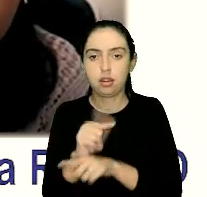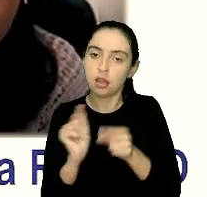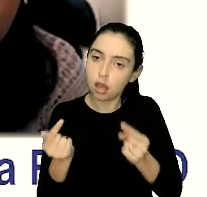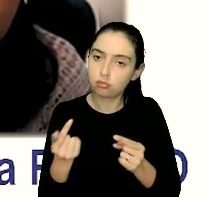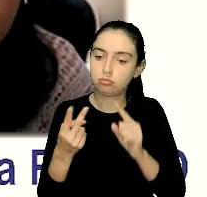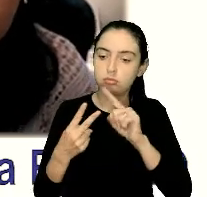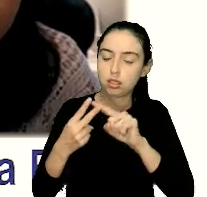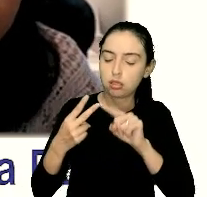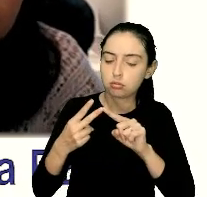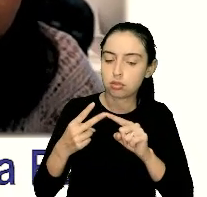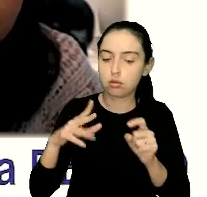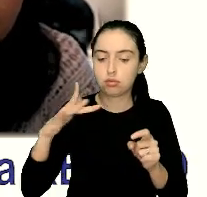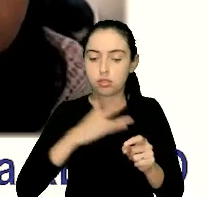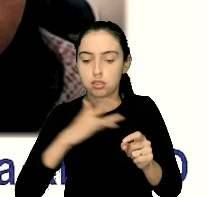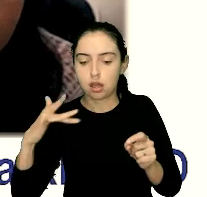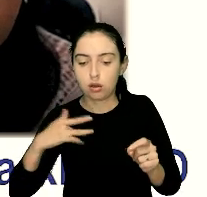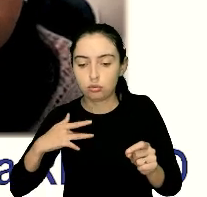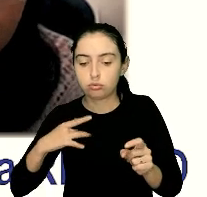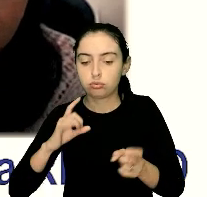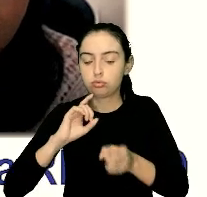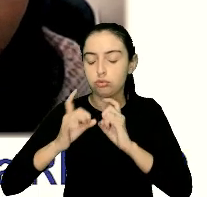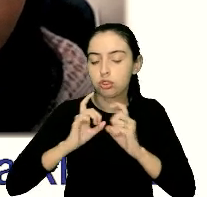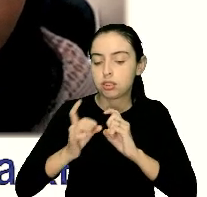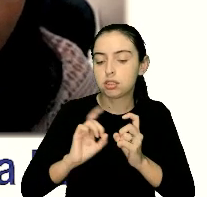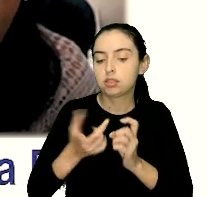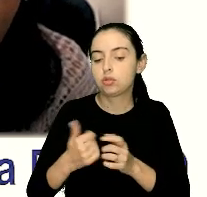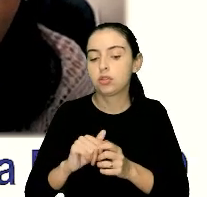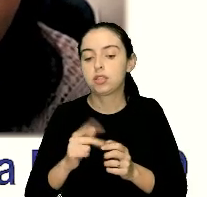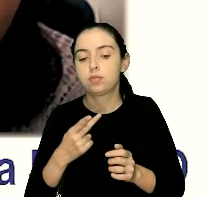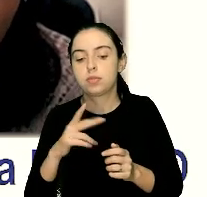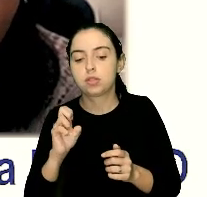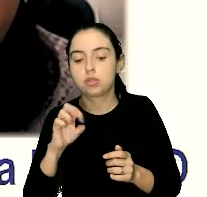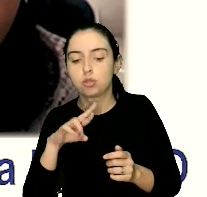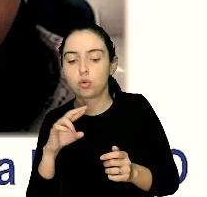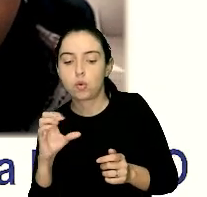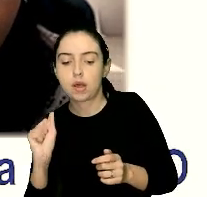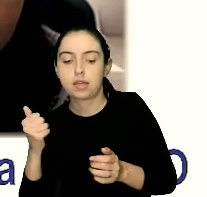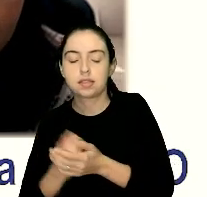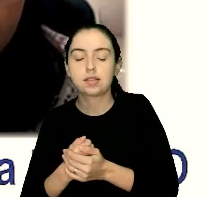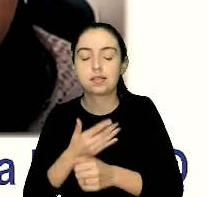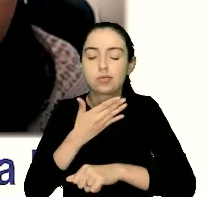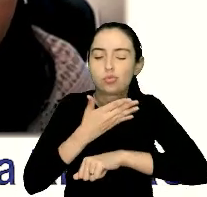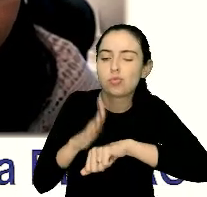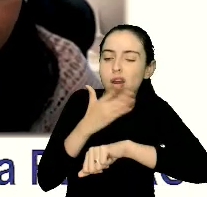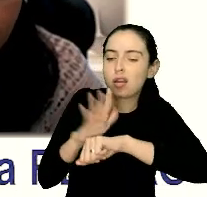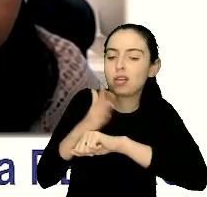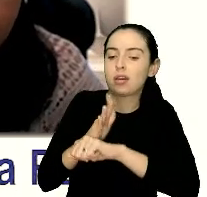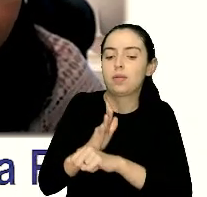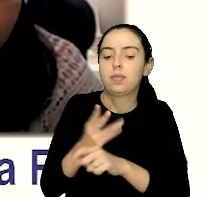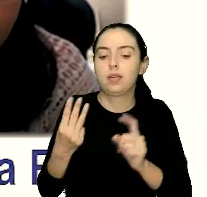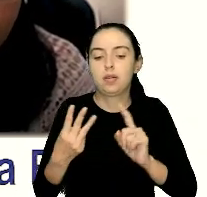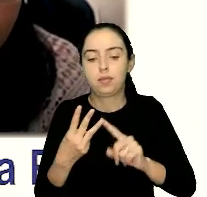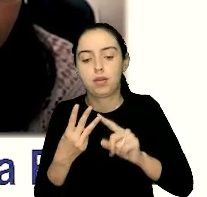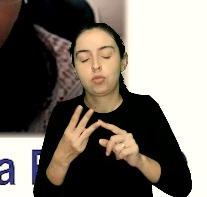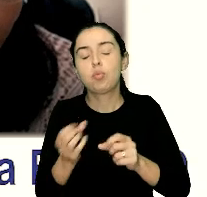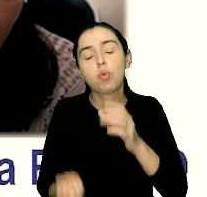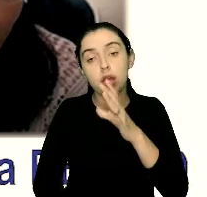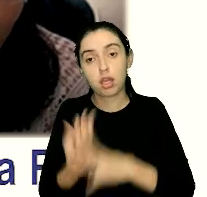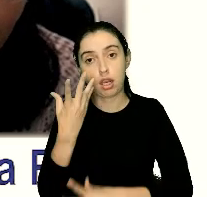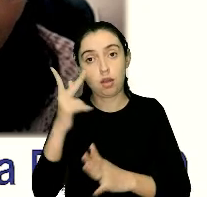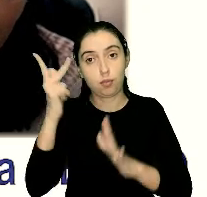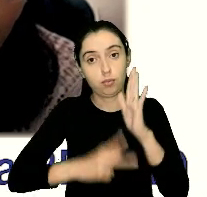de pessoas, a área de capacitação, e a gente criou um processo SEI, colocou,